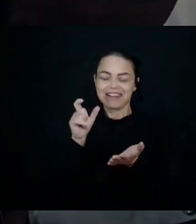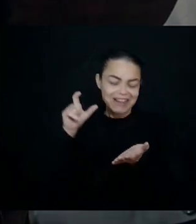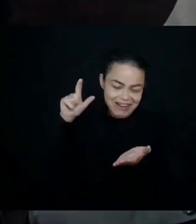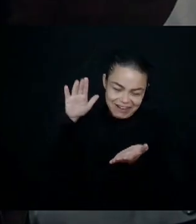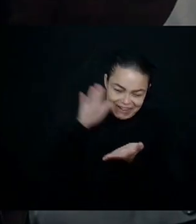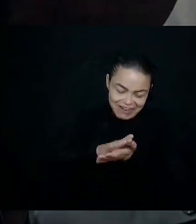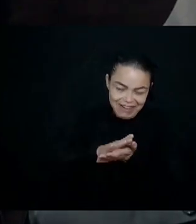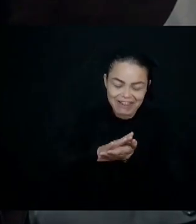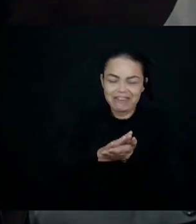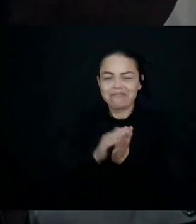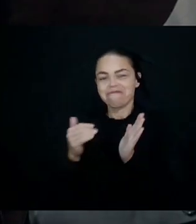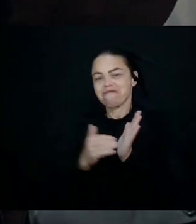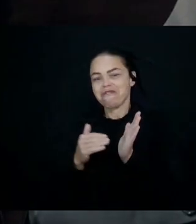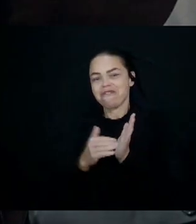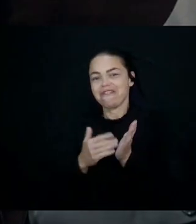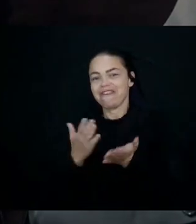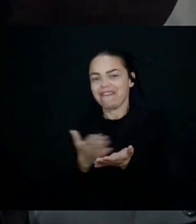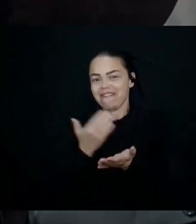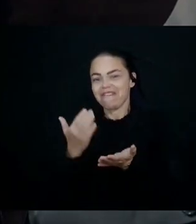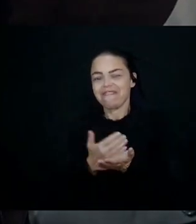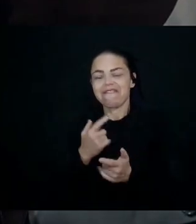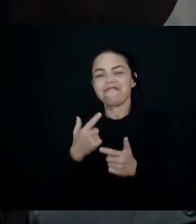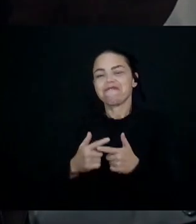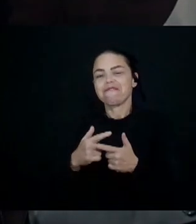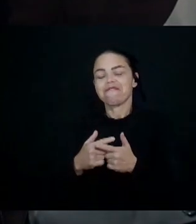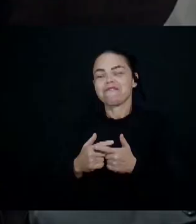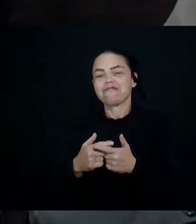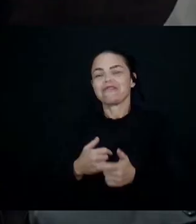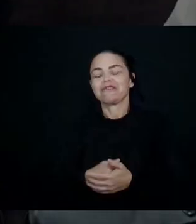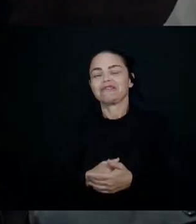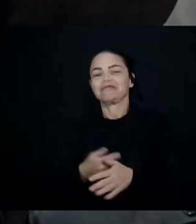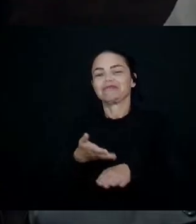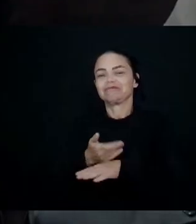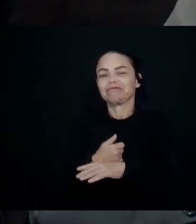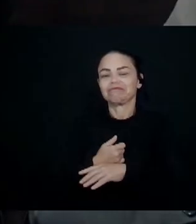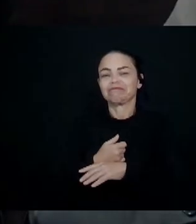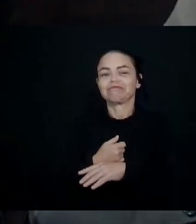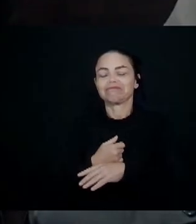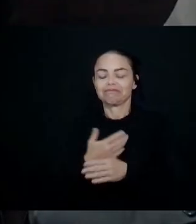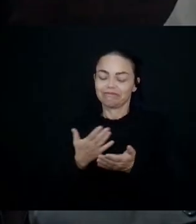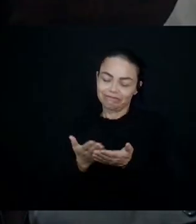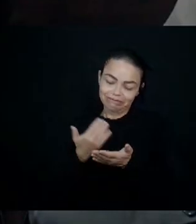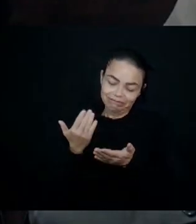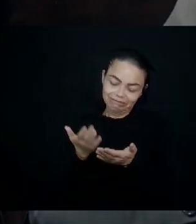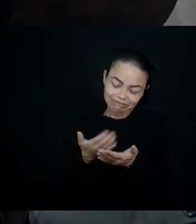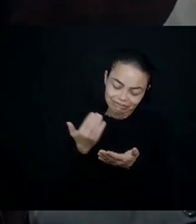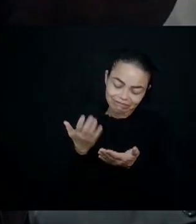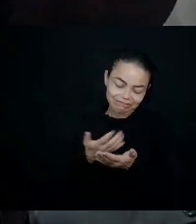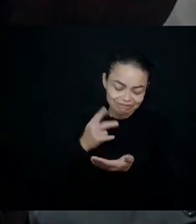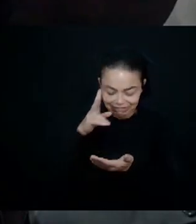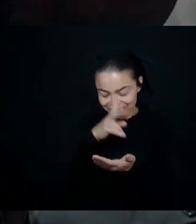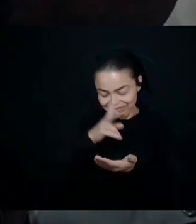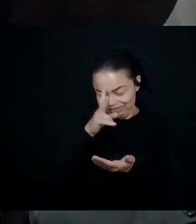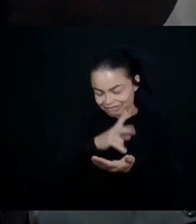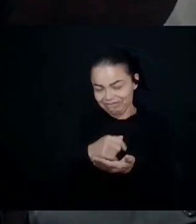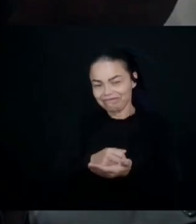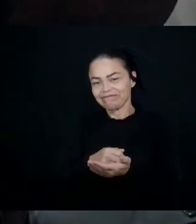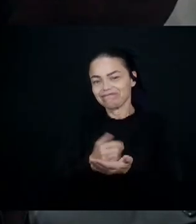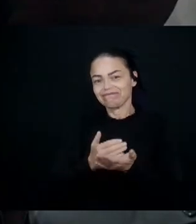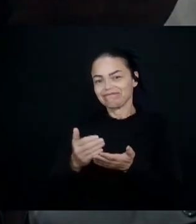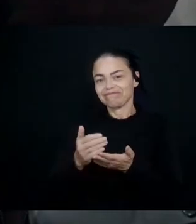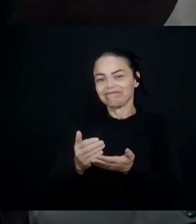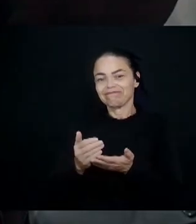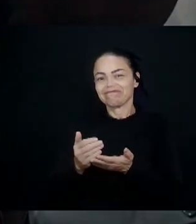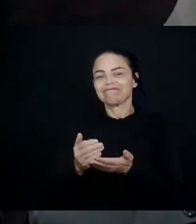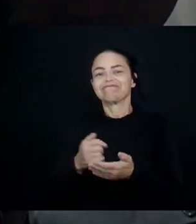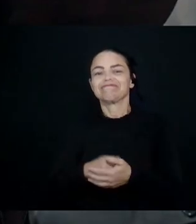último álbum, porque antes de vir pro programa a gente dá uma folheada, a gente dá uma relembrada. Antes de começar o álbum